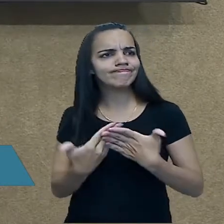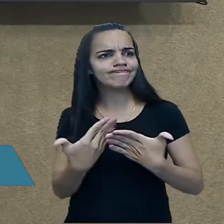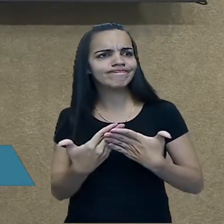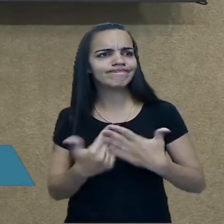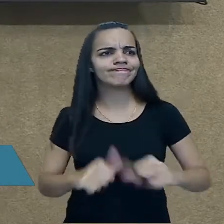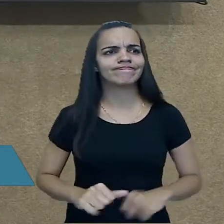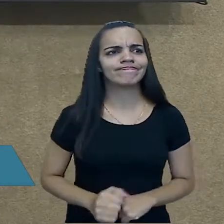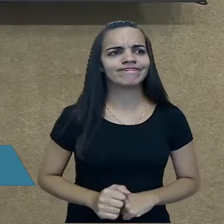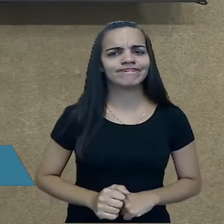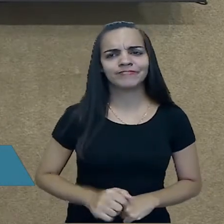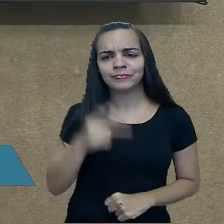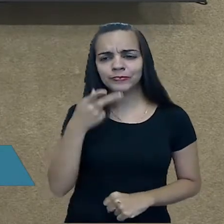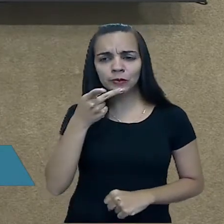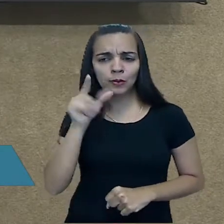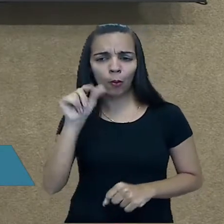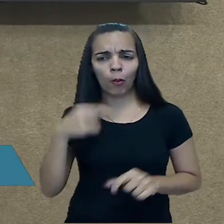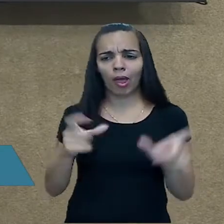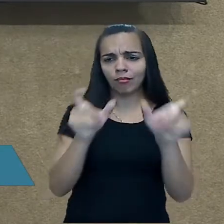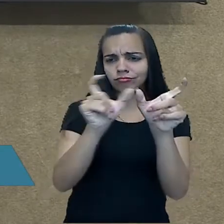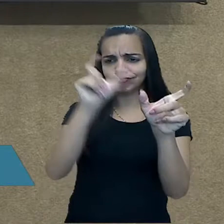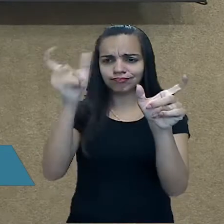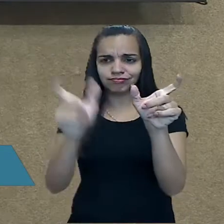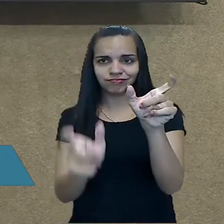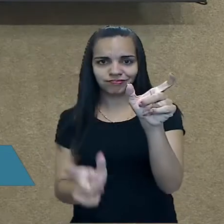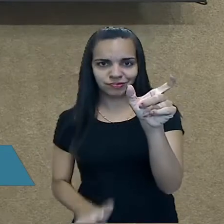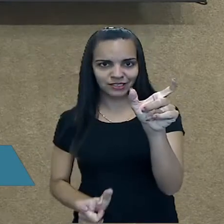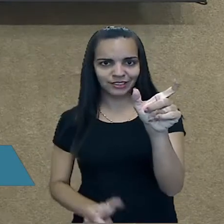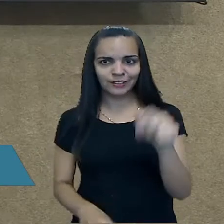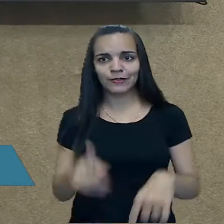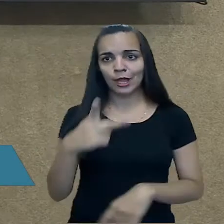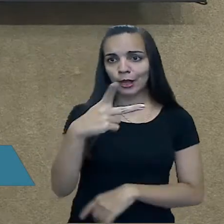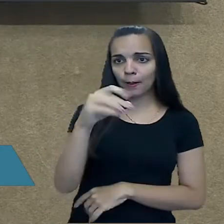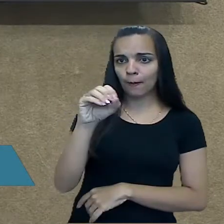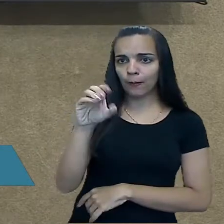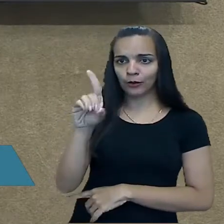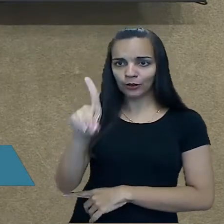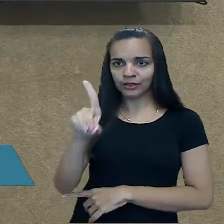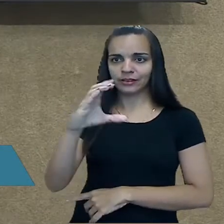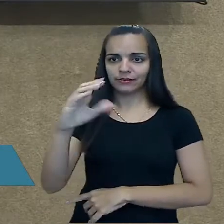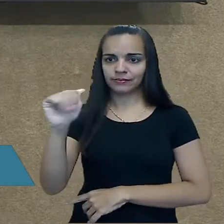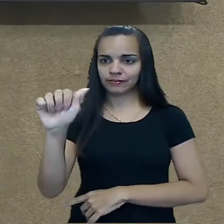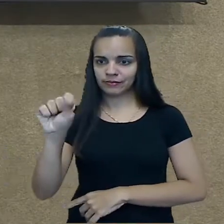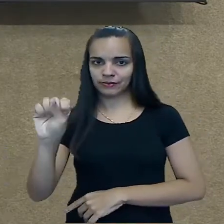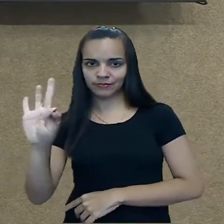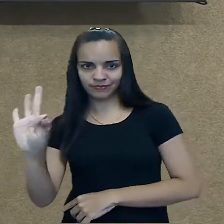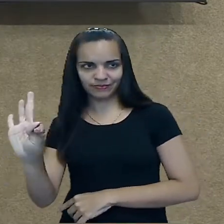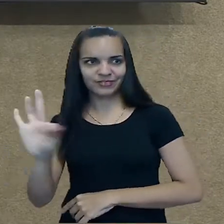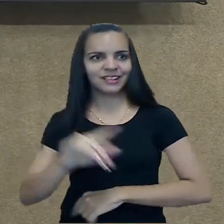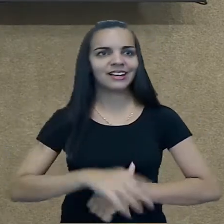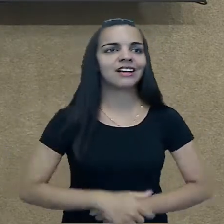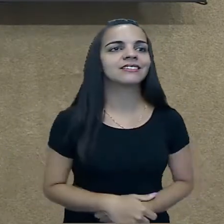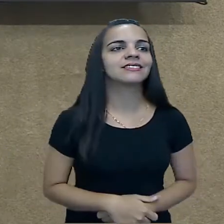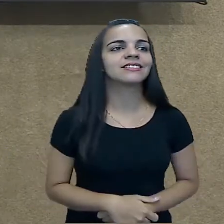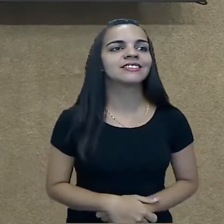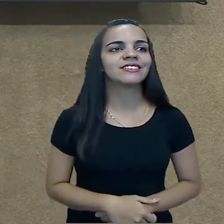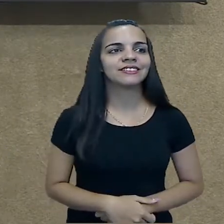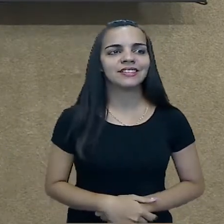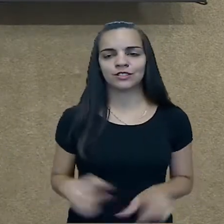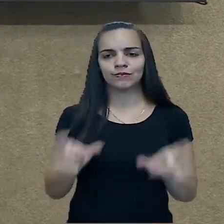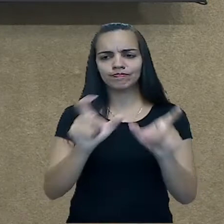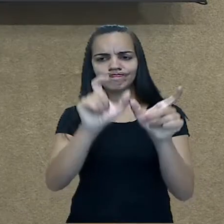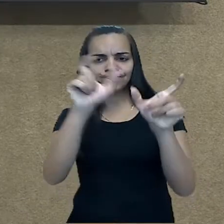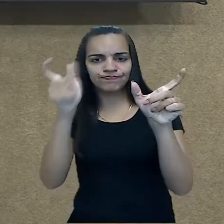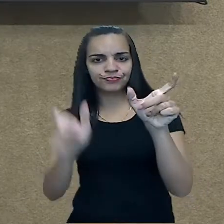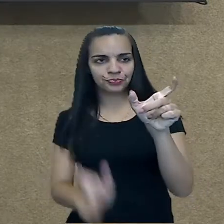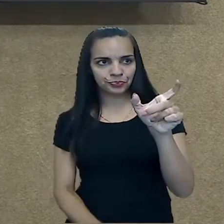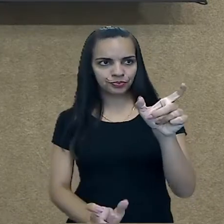sobre verbete e podcast. Olha o termo, podcast, chique, não é mesmo? Vamos saber o que é isso. Então,